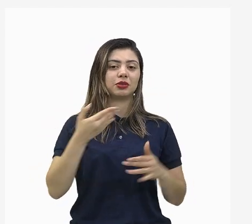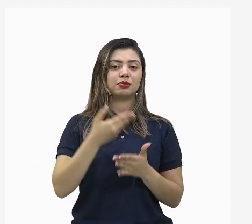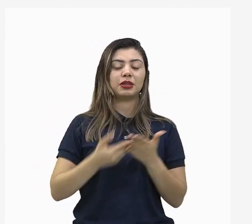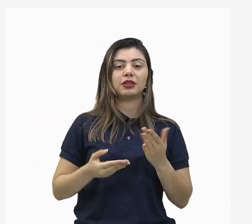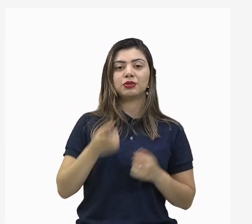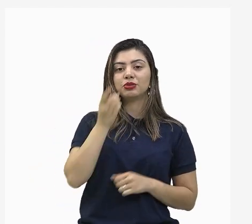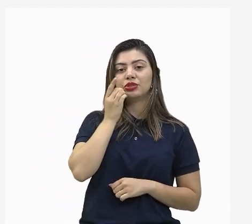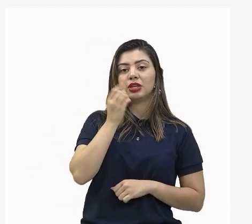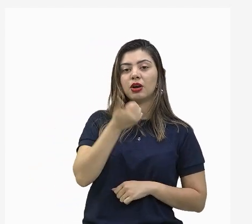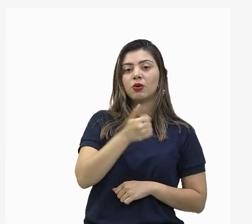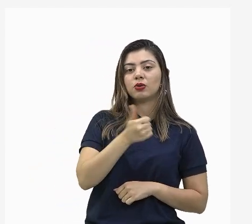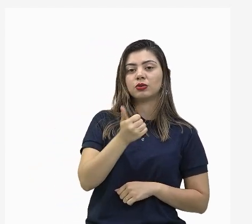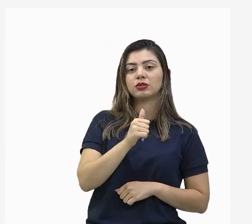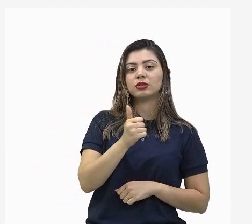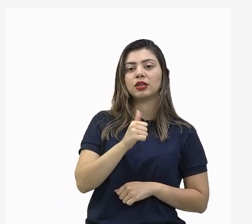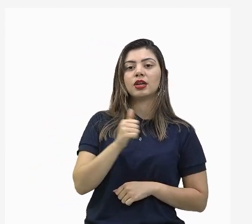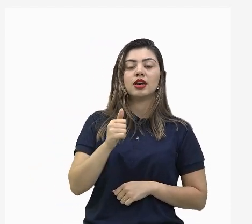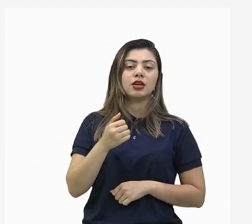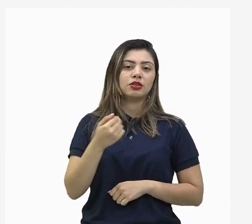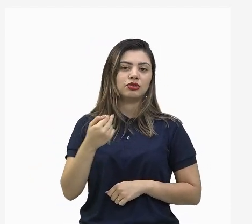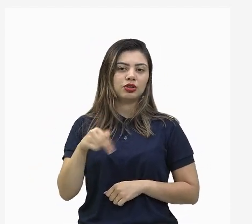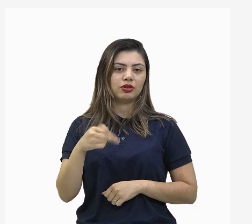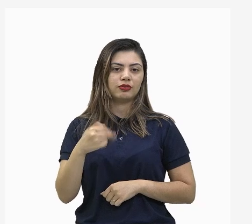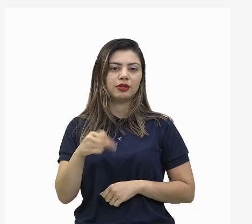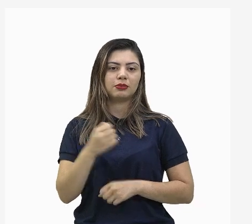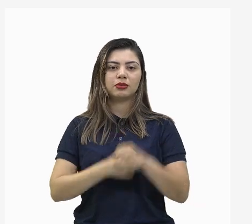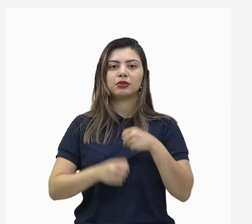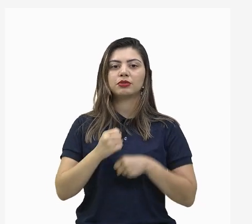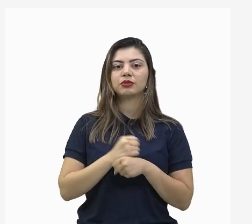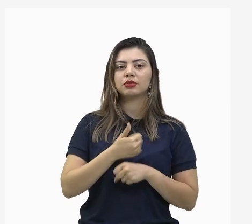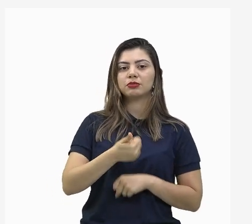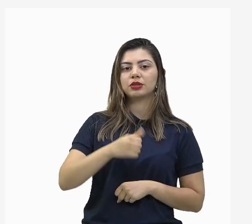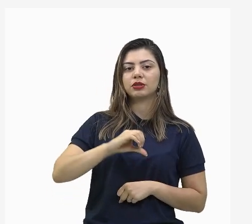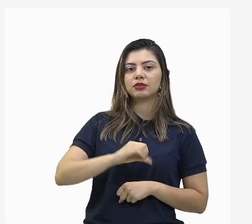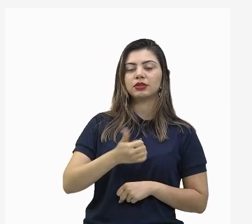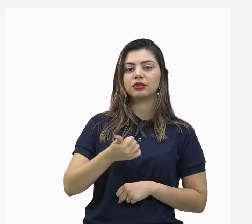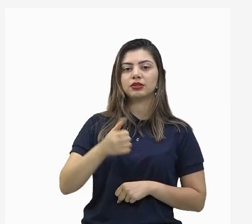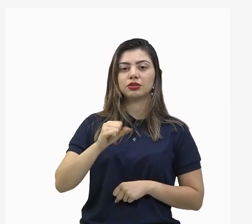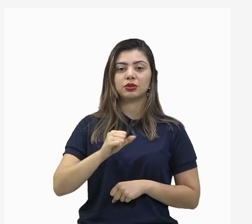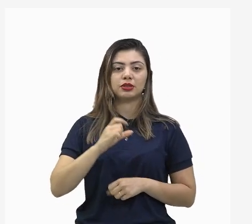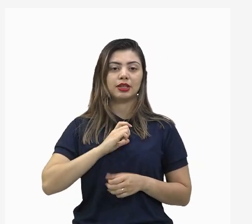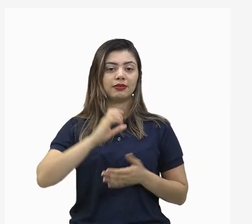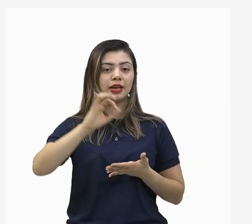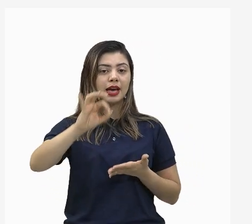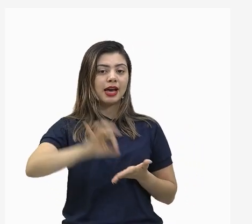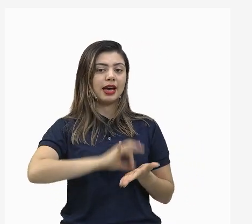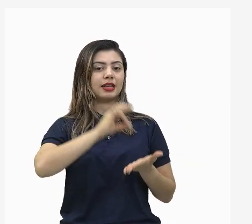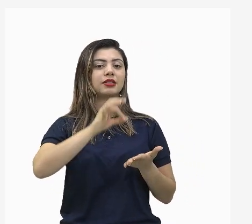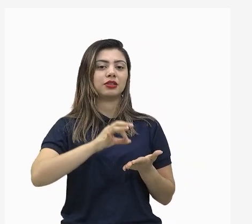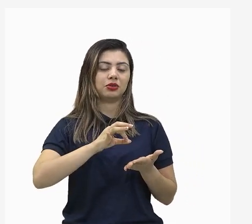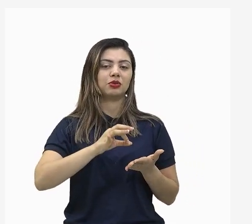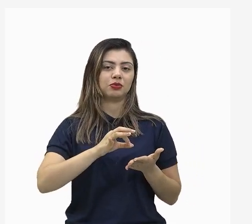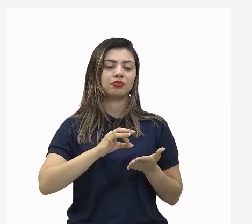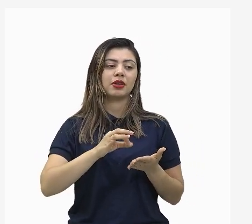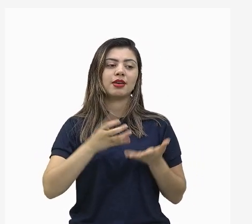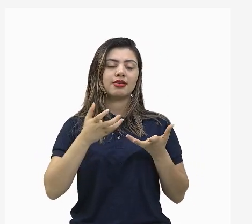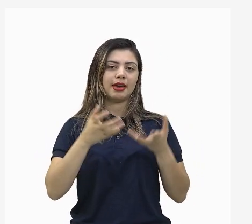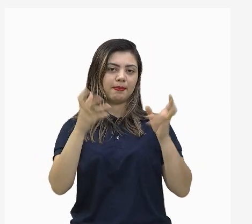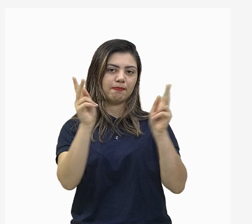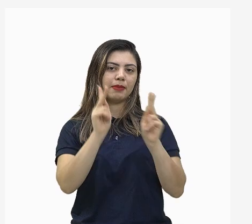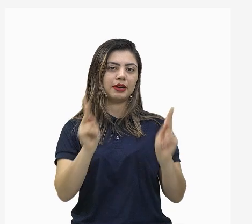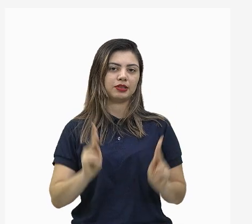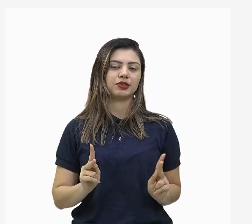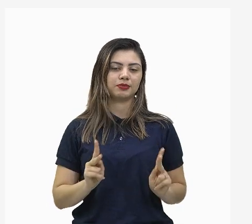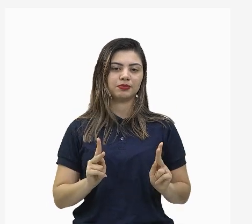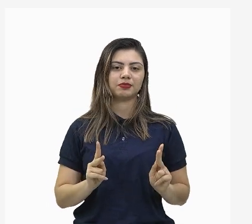novembro de 1918, formalizada com a assinatura do armistício